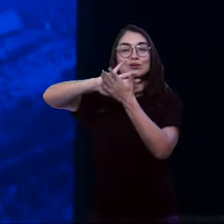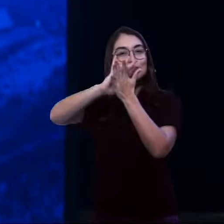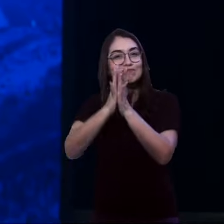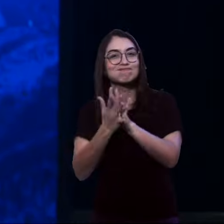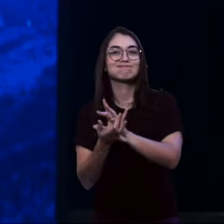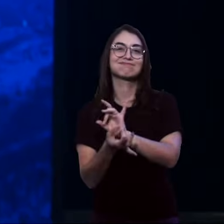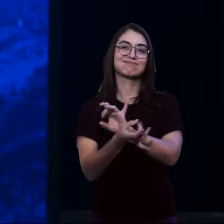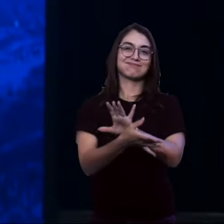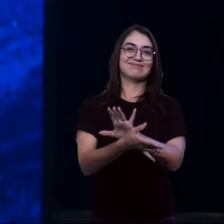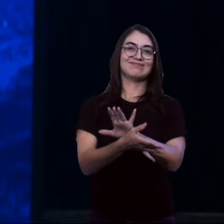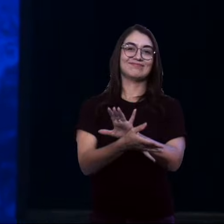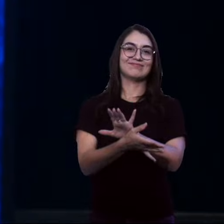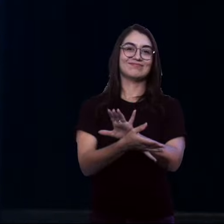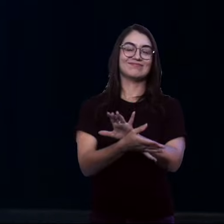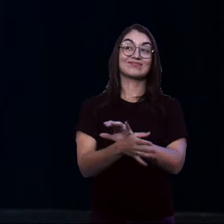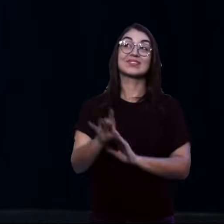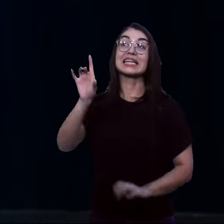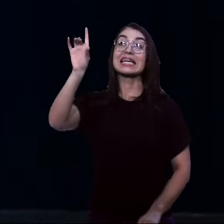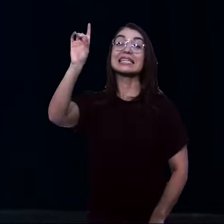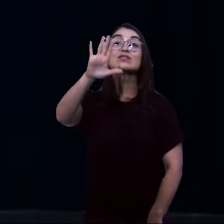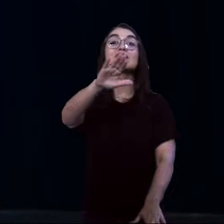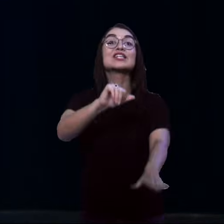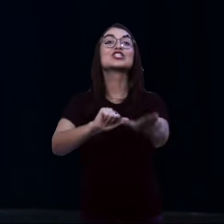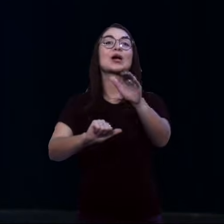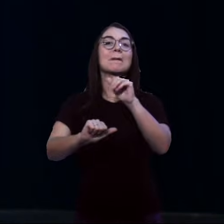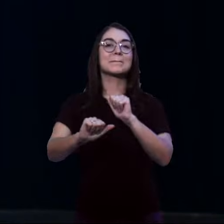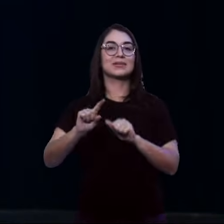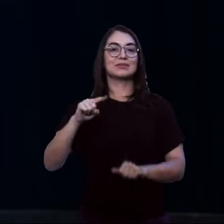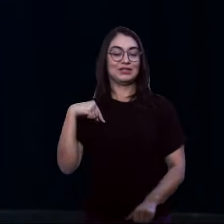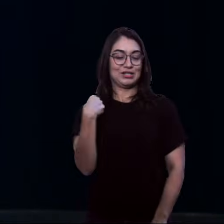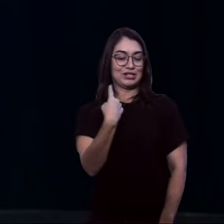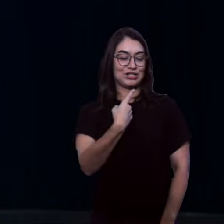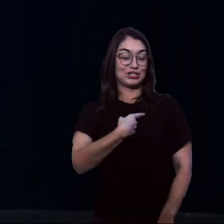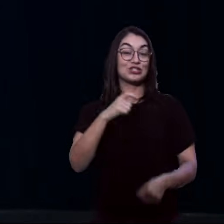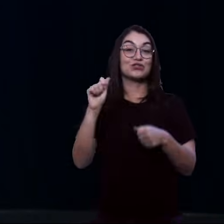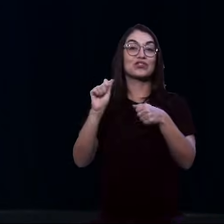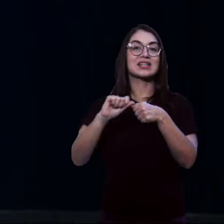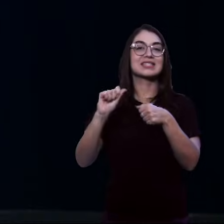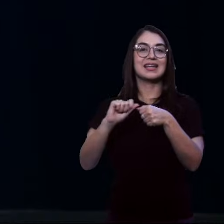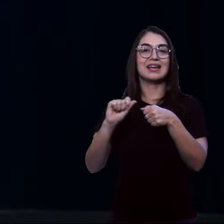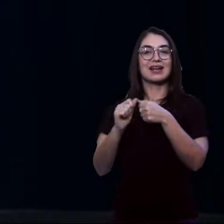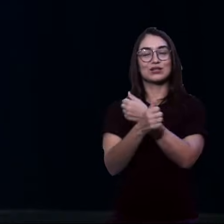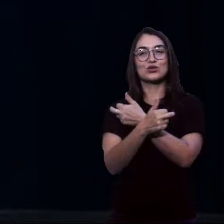Sabe, Deus está nos chamando para fazer as coisas pelo Espírito.